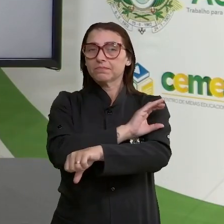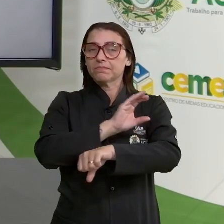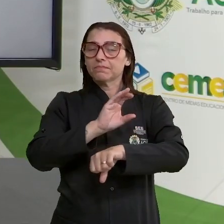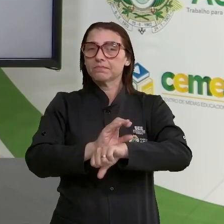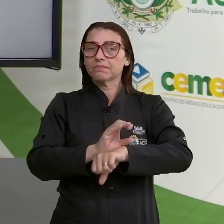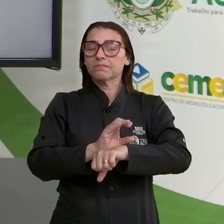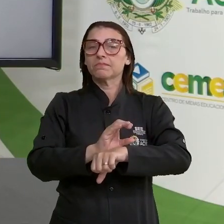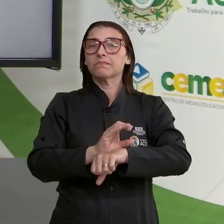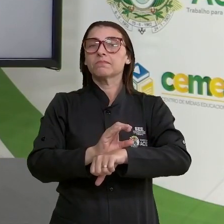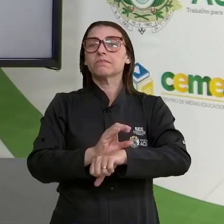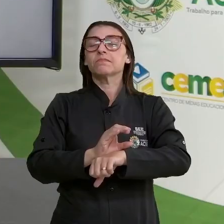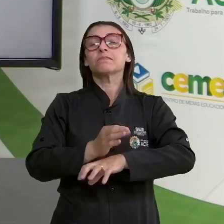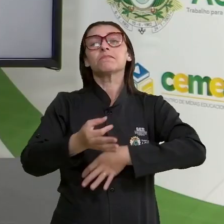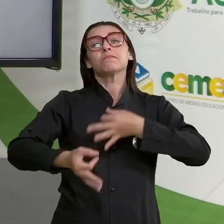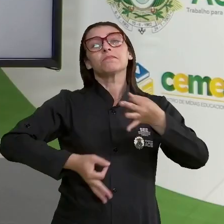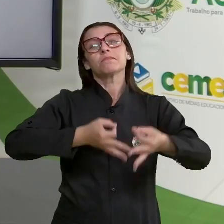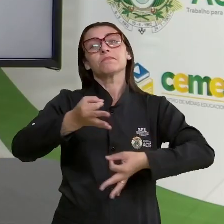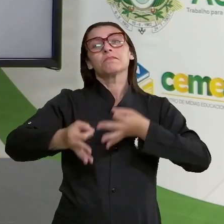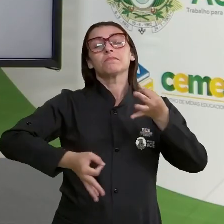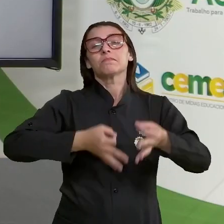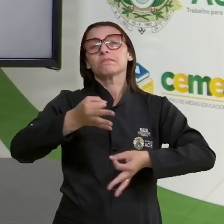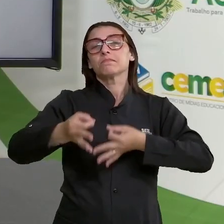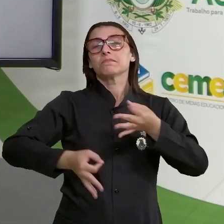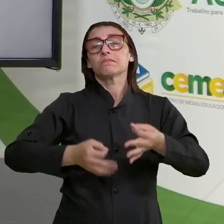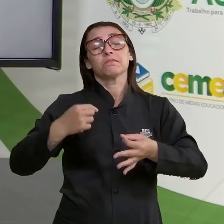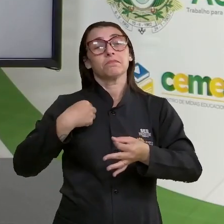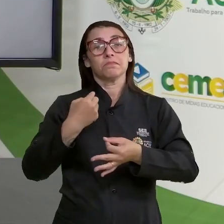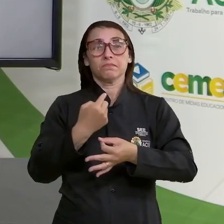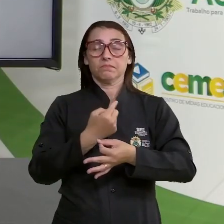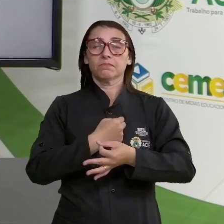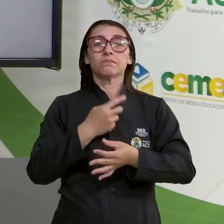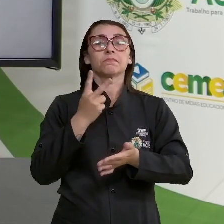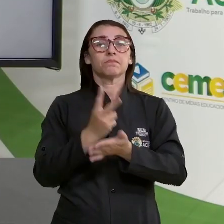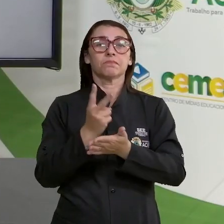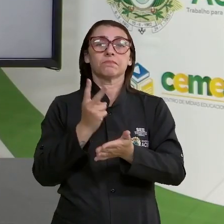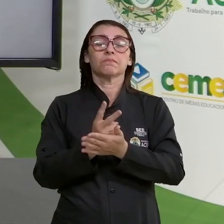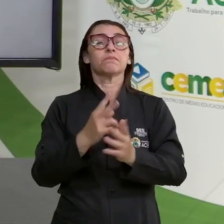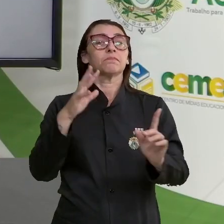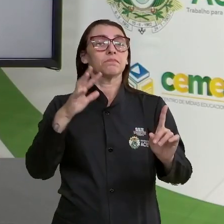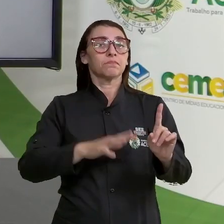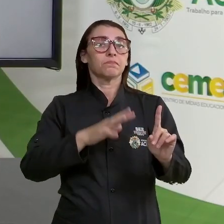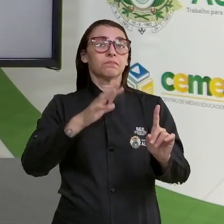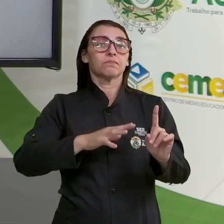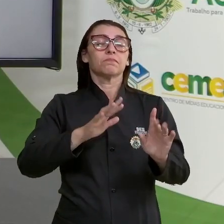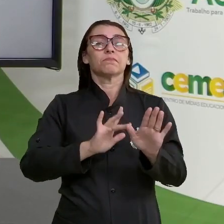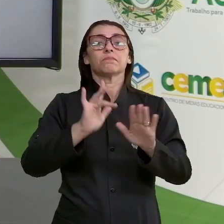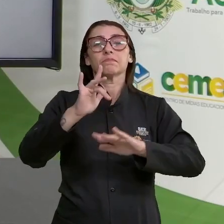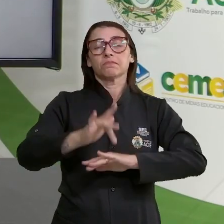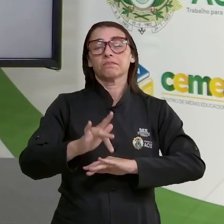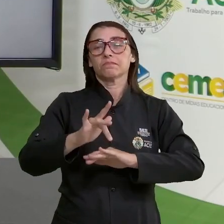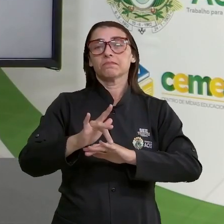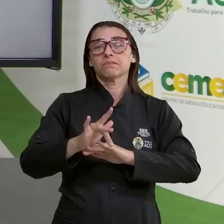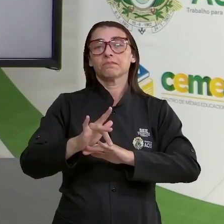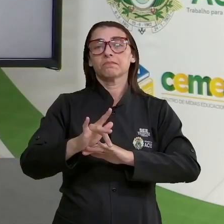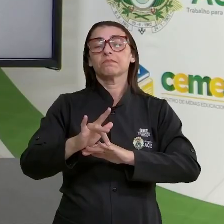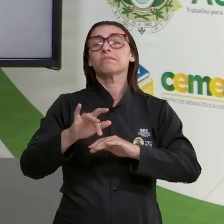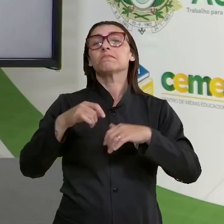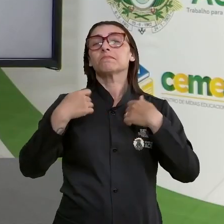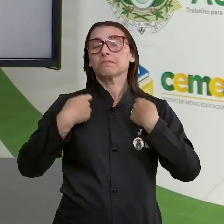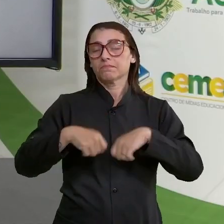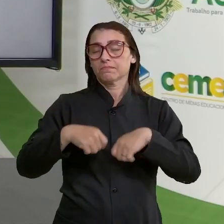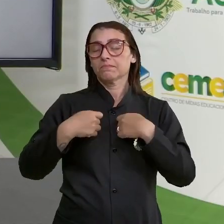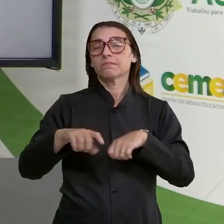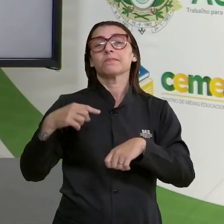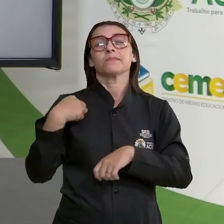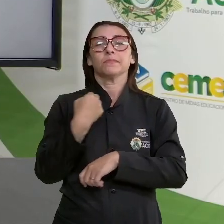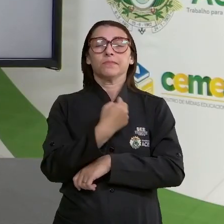cultura, num discurso que talvez não seja o nosso e a gente está sendo influenciado por essas redes. Então é muito necessário que a